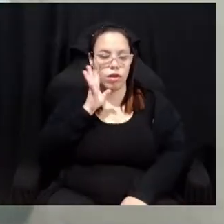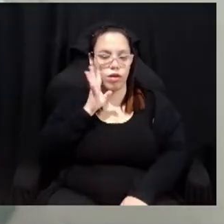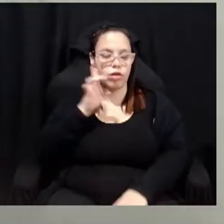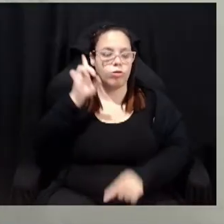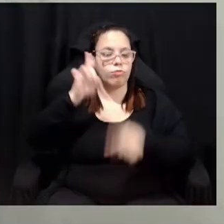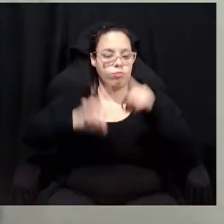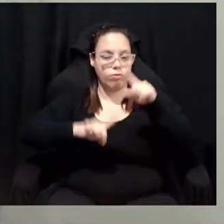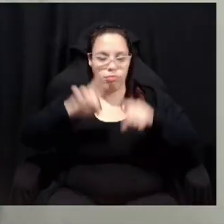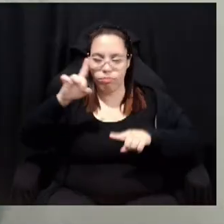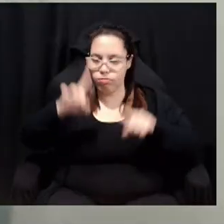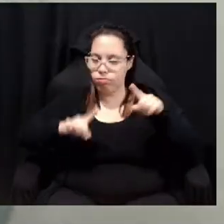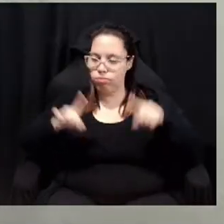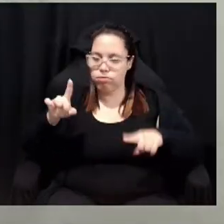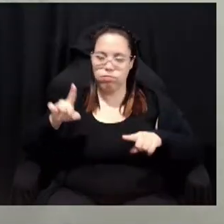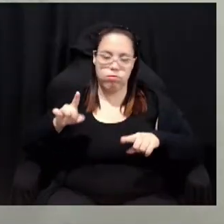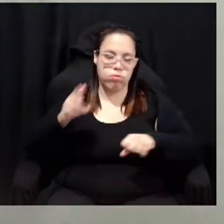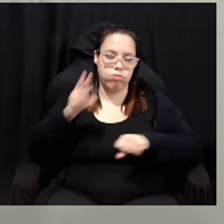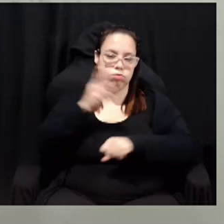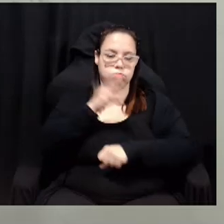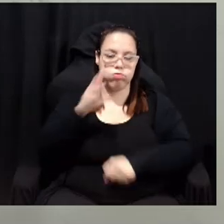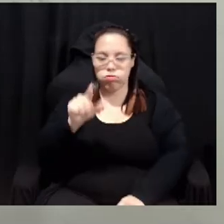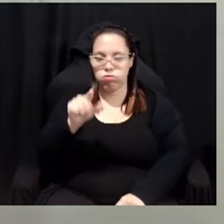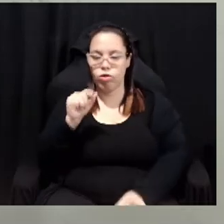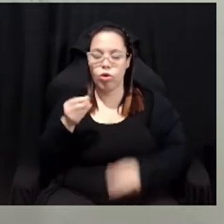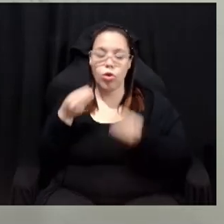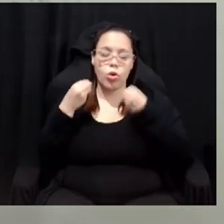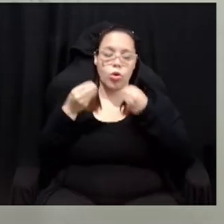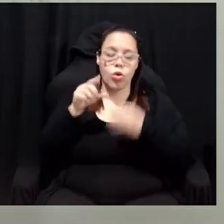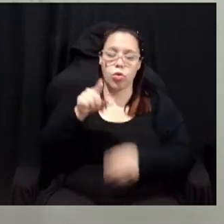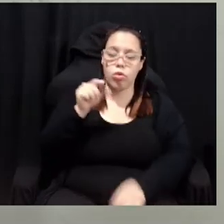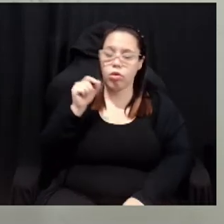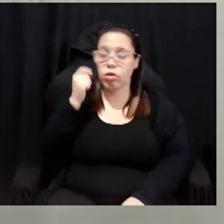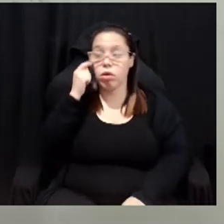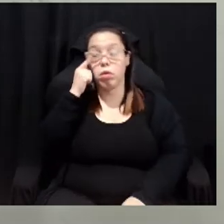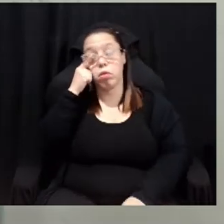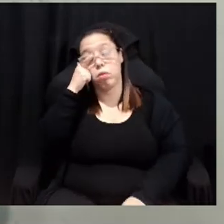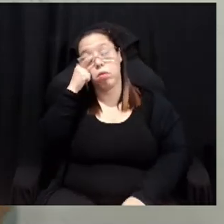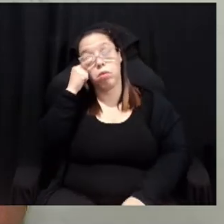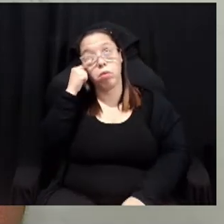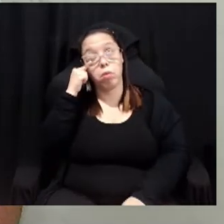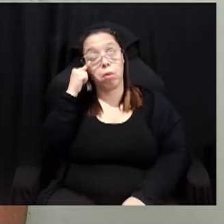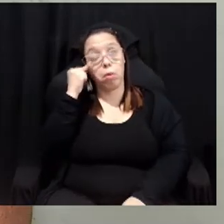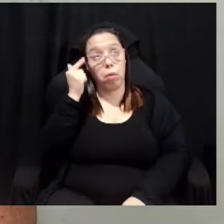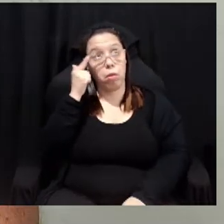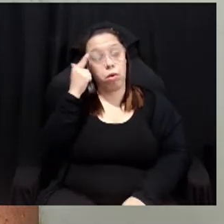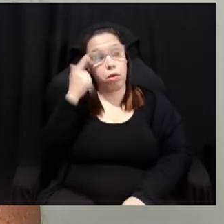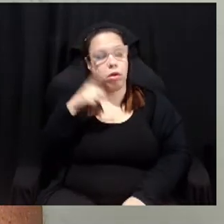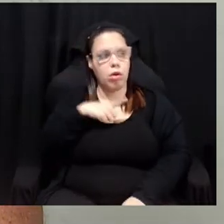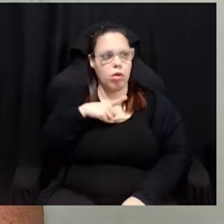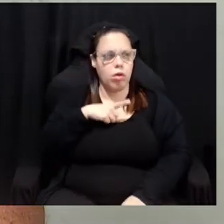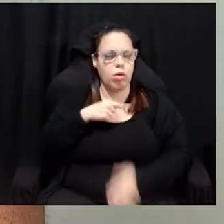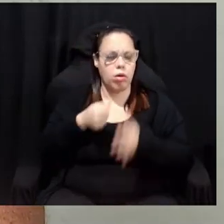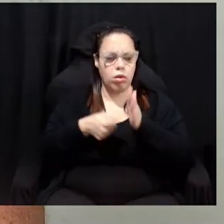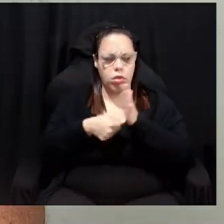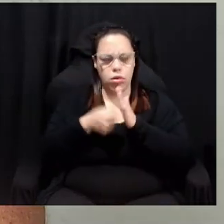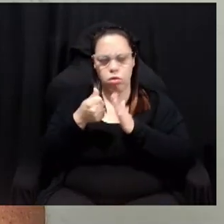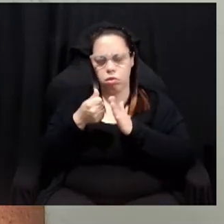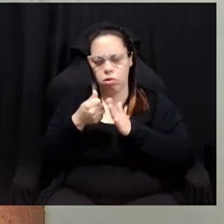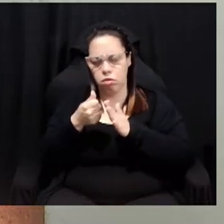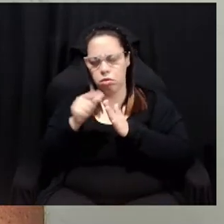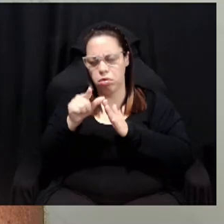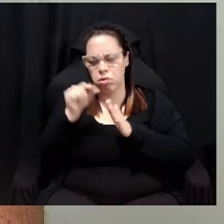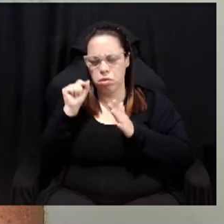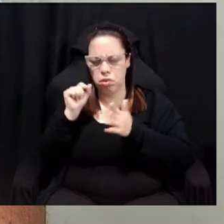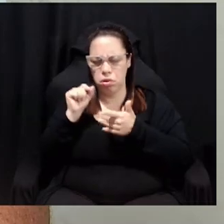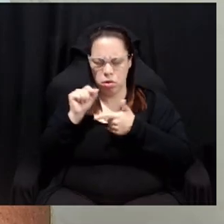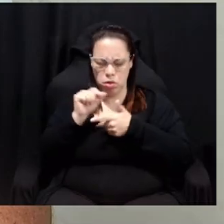plataformas a gente tem que escolher. Como é que eu escolho? Então existem alguns critérios dessa escolha. O primeiro critério é onde o meu